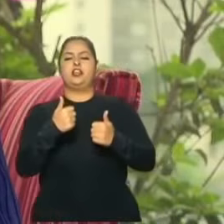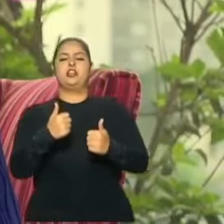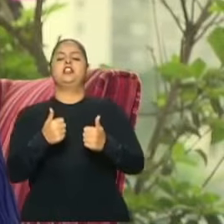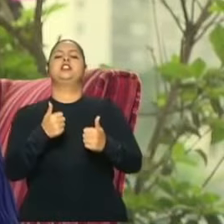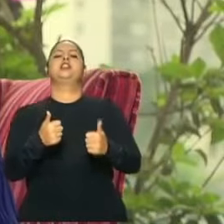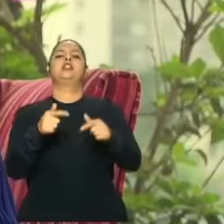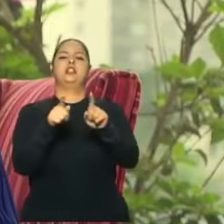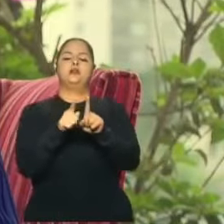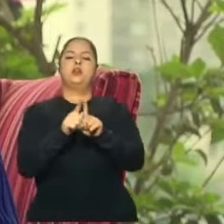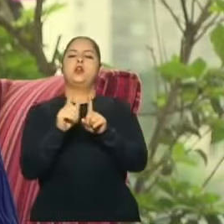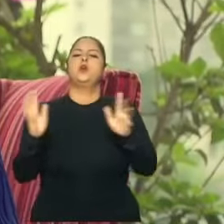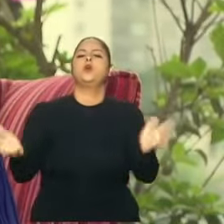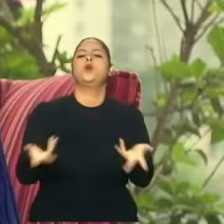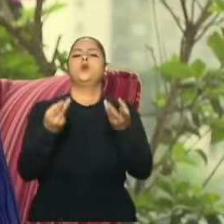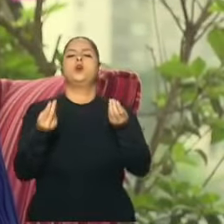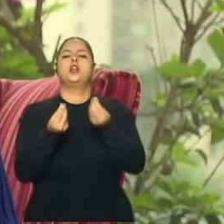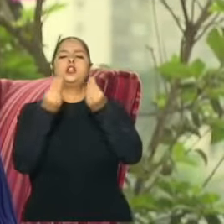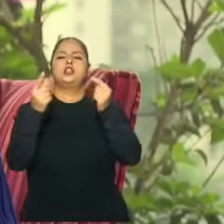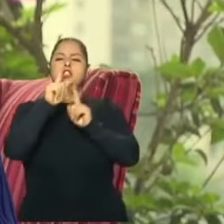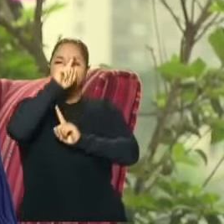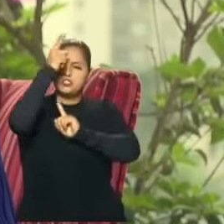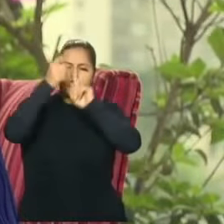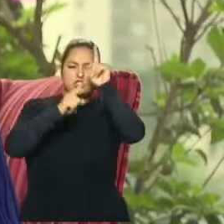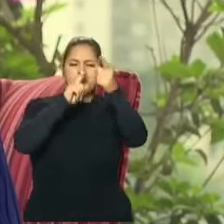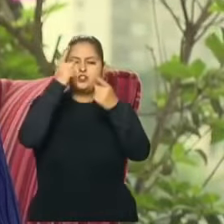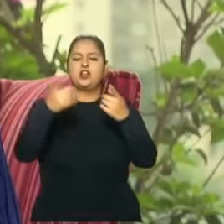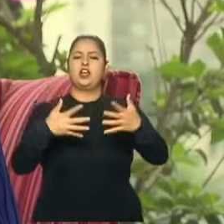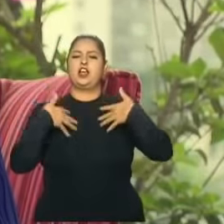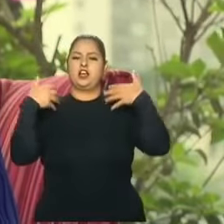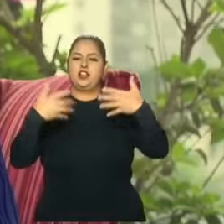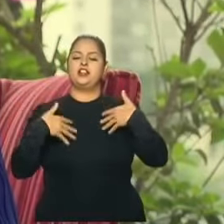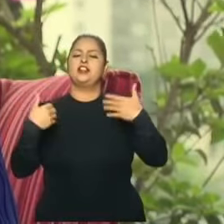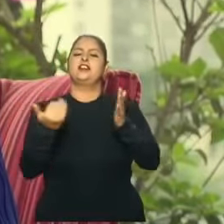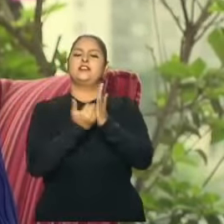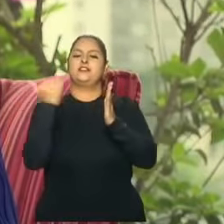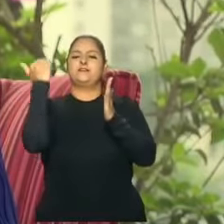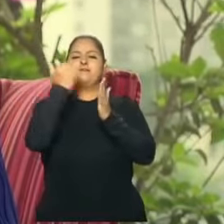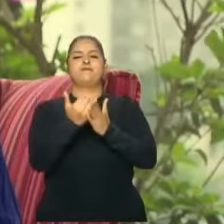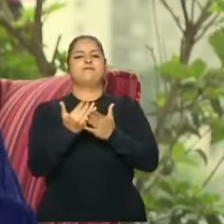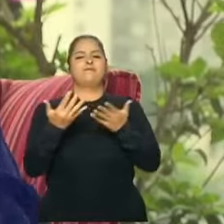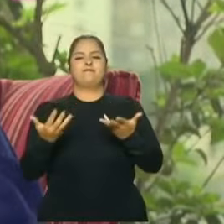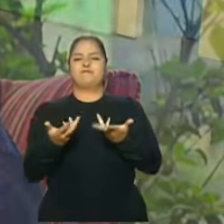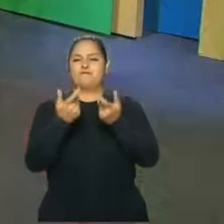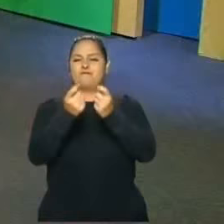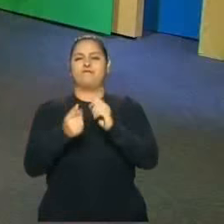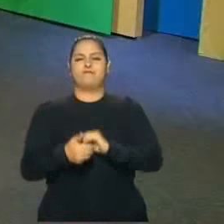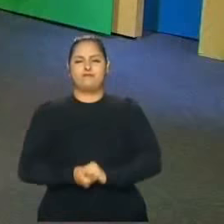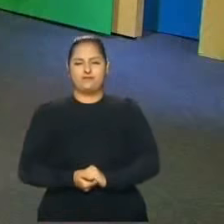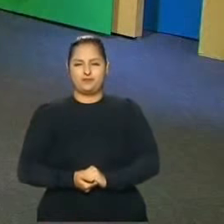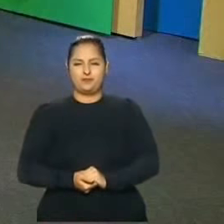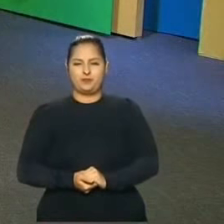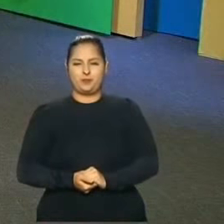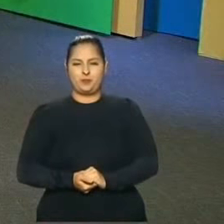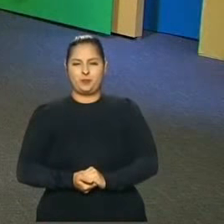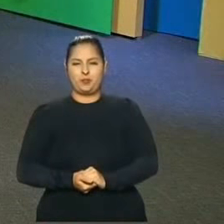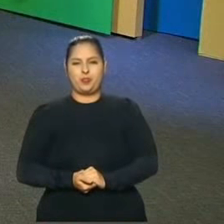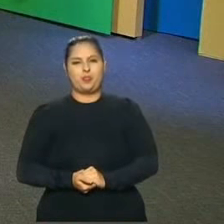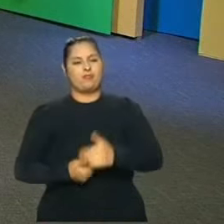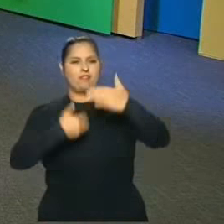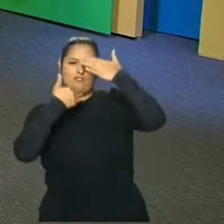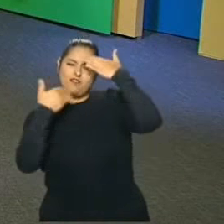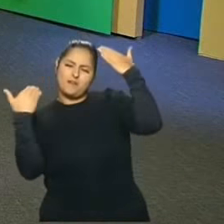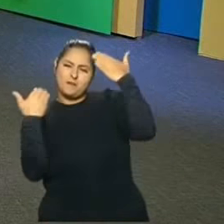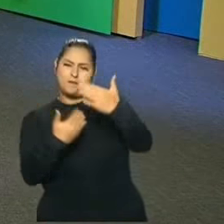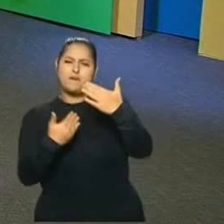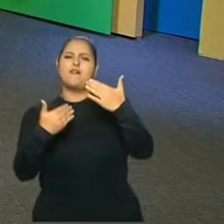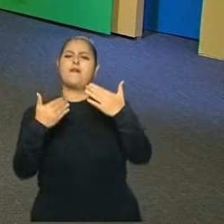Qualidade, criatividade, alegria e muita consistência. Valeu, Fortuna. Obrigado